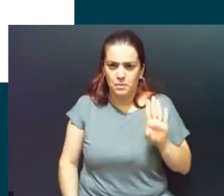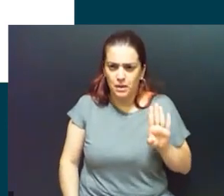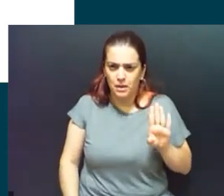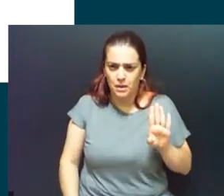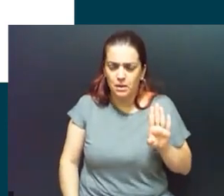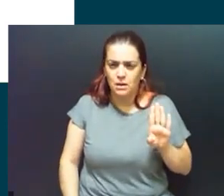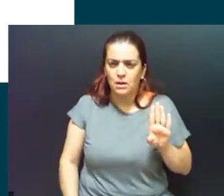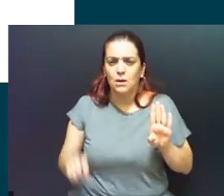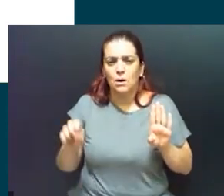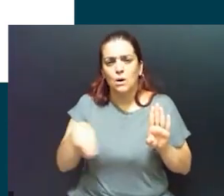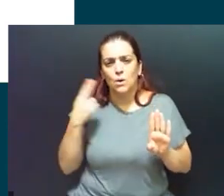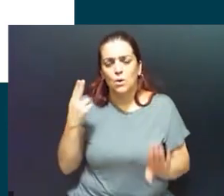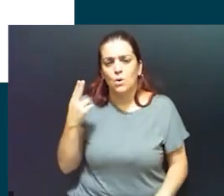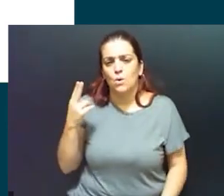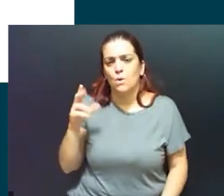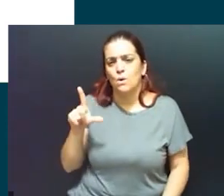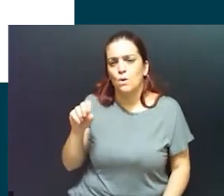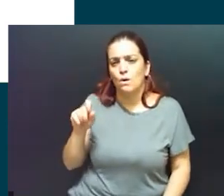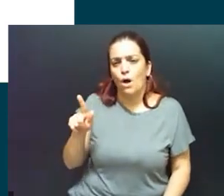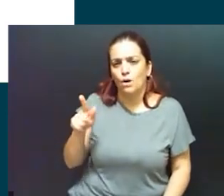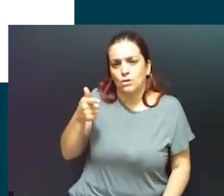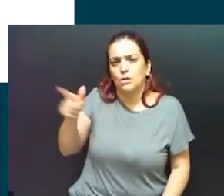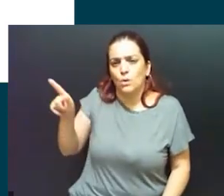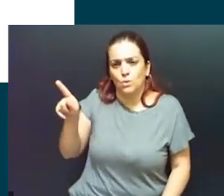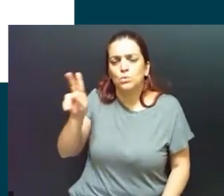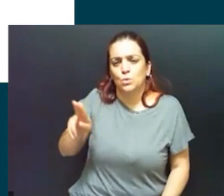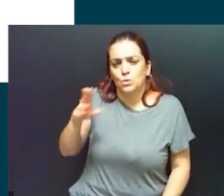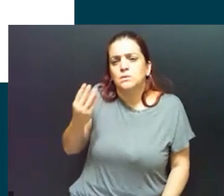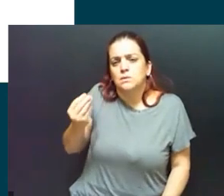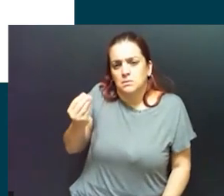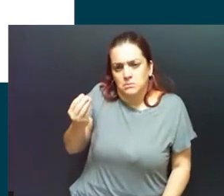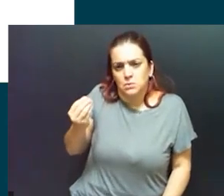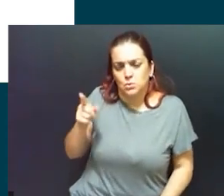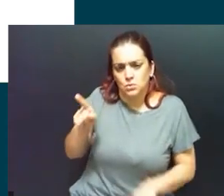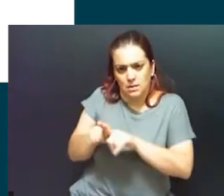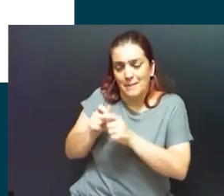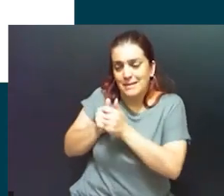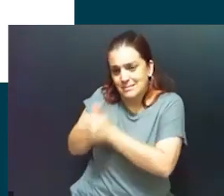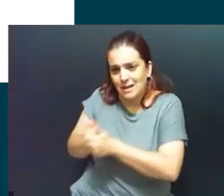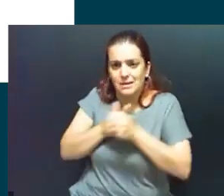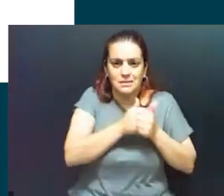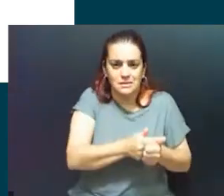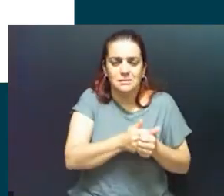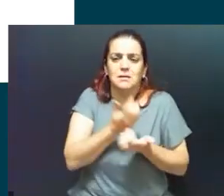ou logs do CloudWatch, né, que a gente utiliza bastante. E eles seguem uma estratégia de backup, de retenção, de